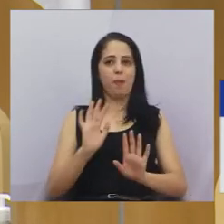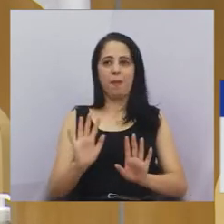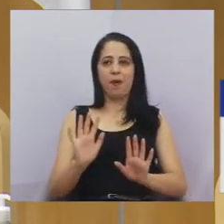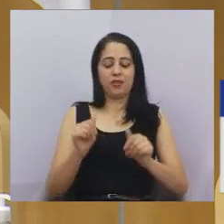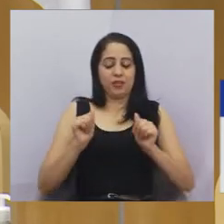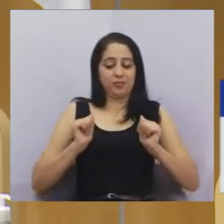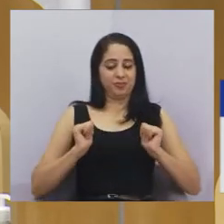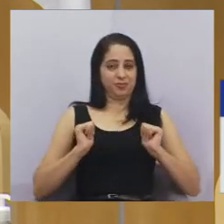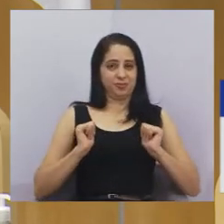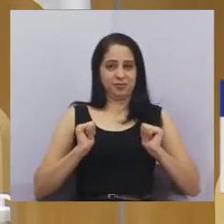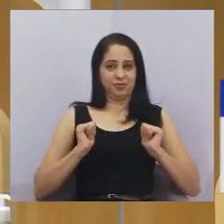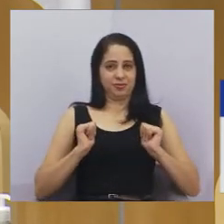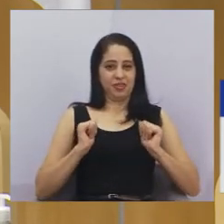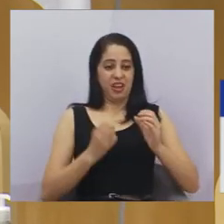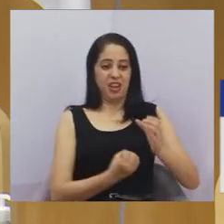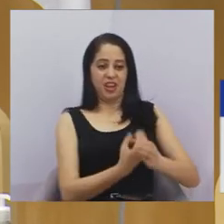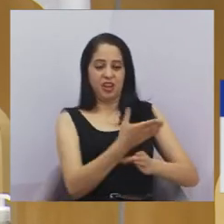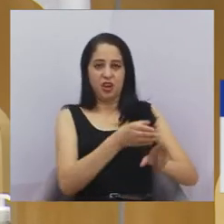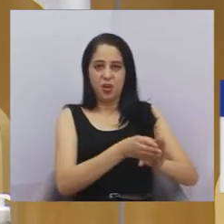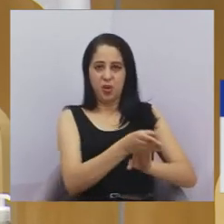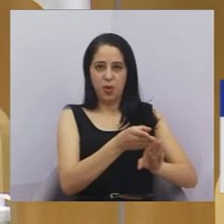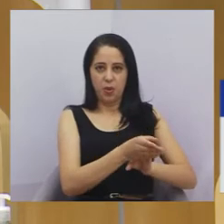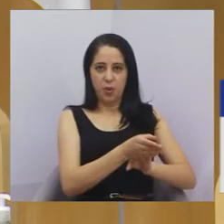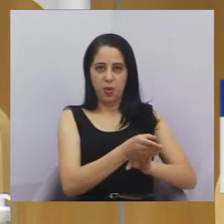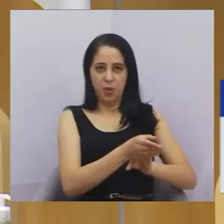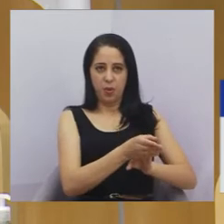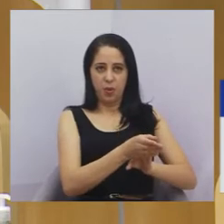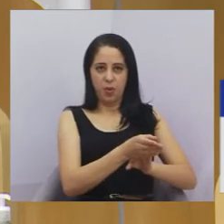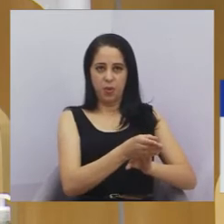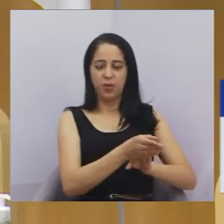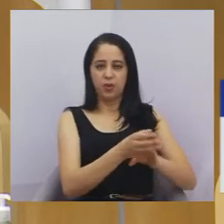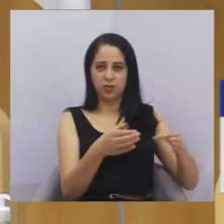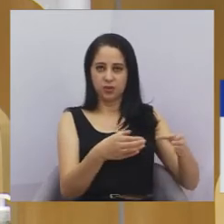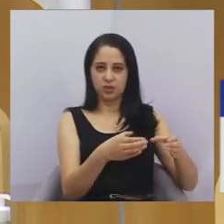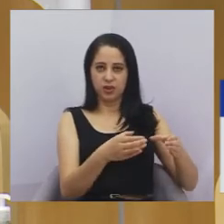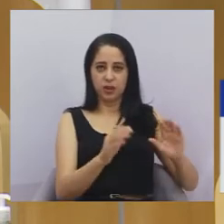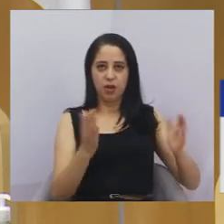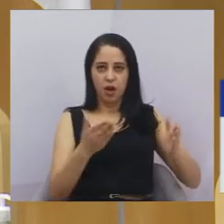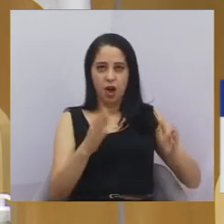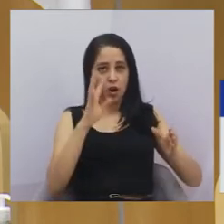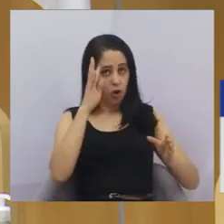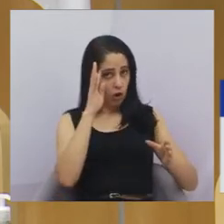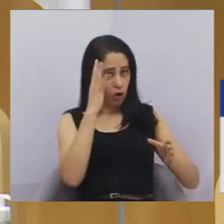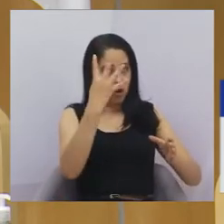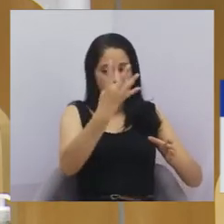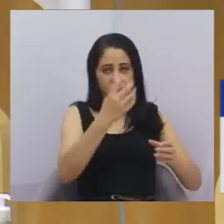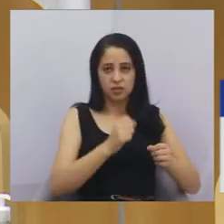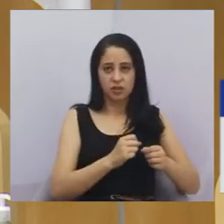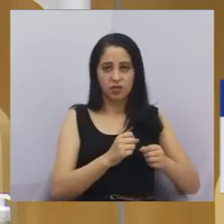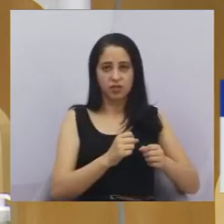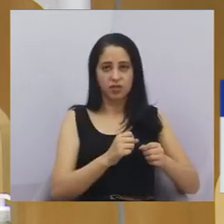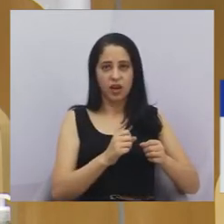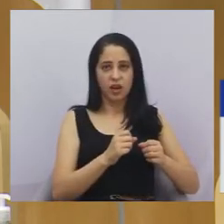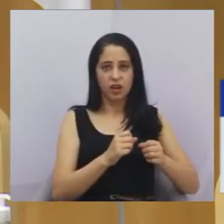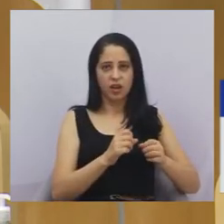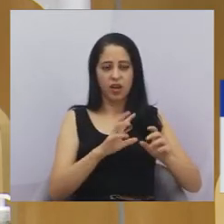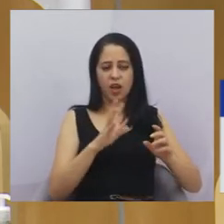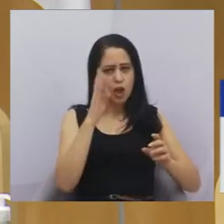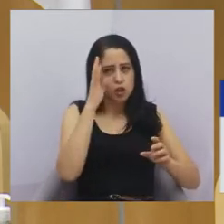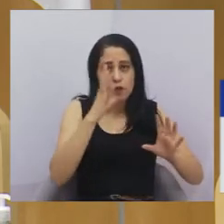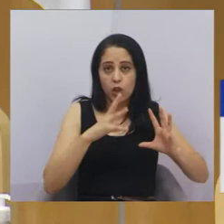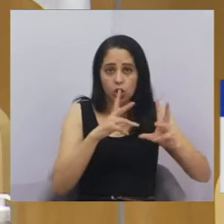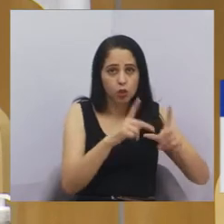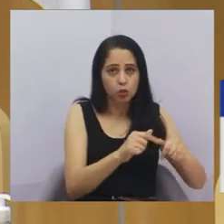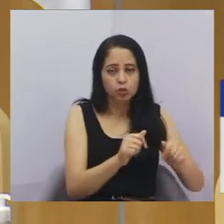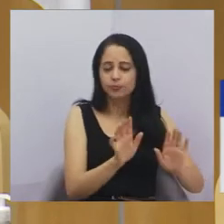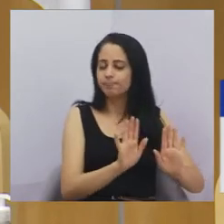achar que a criação de um conselho vai resolver todos os problemas de desigualdade. Não vai resolver. A gente